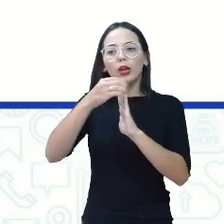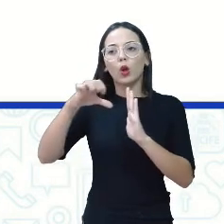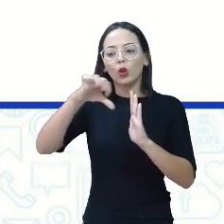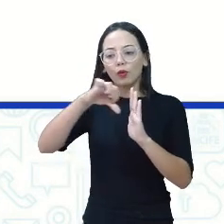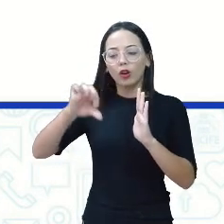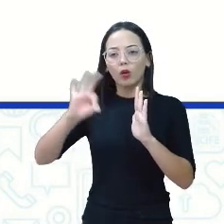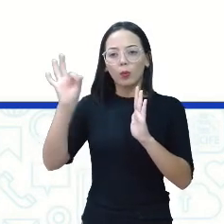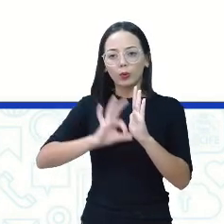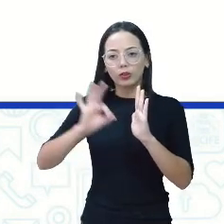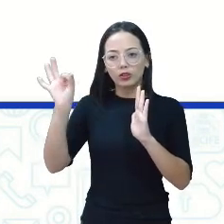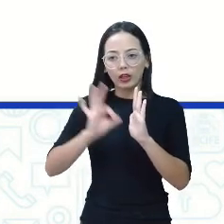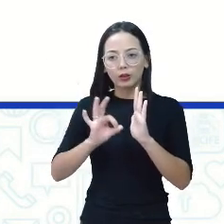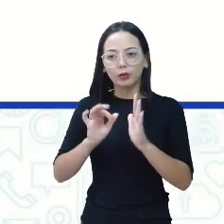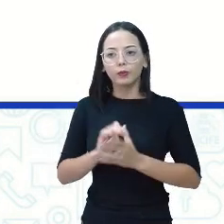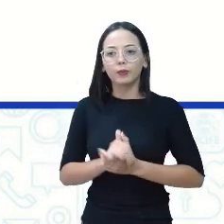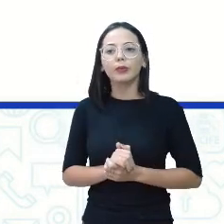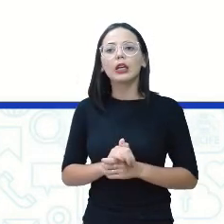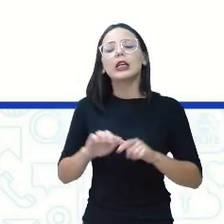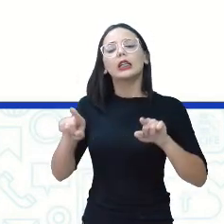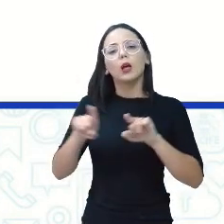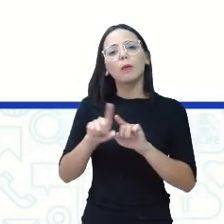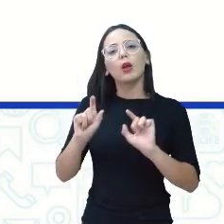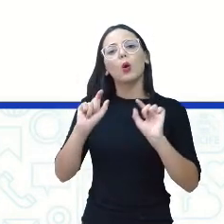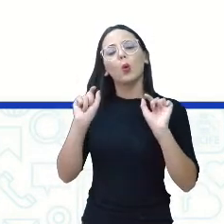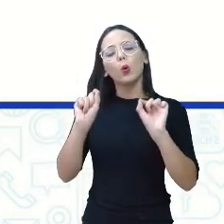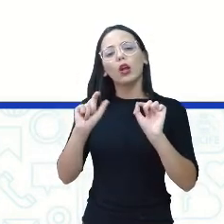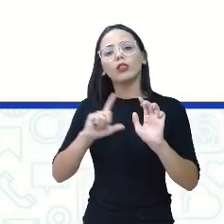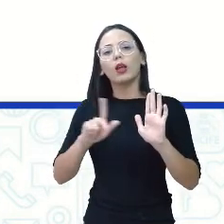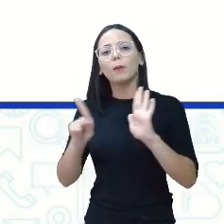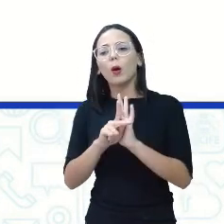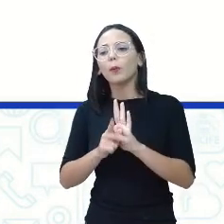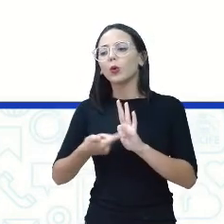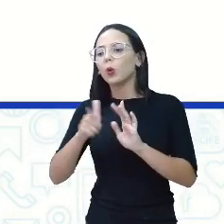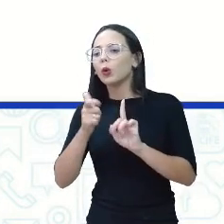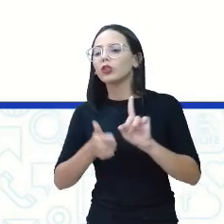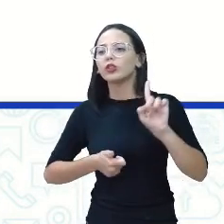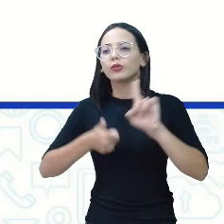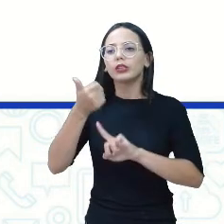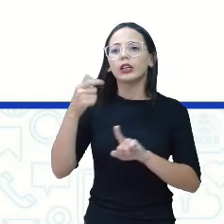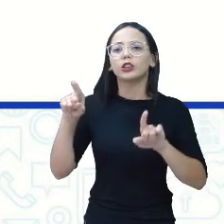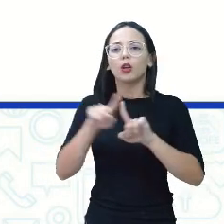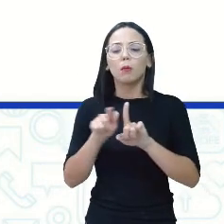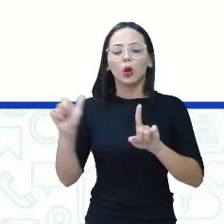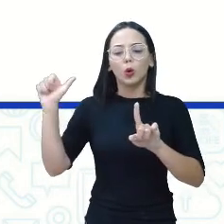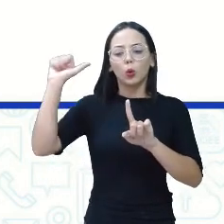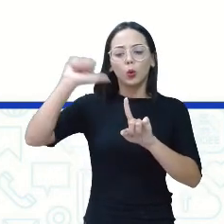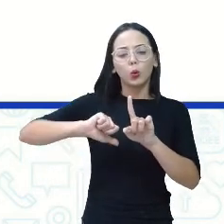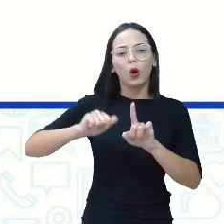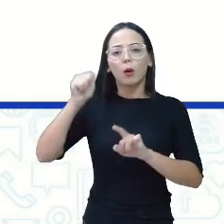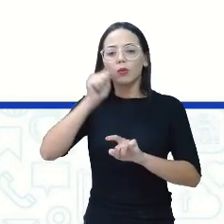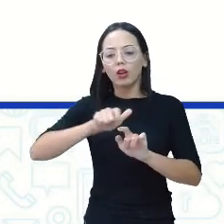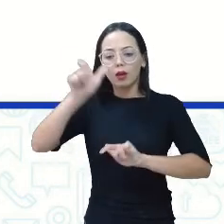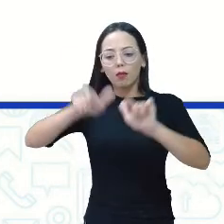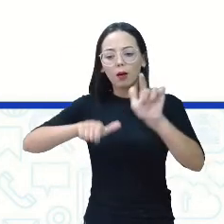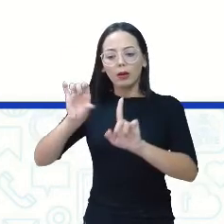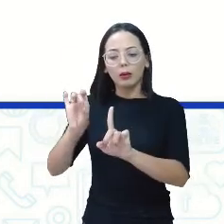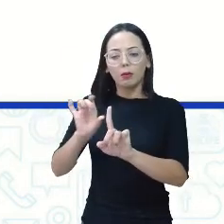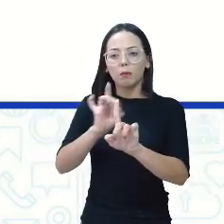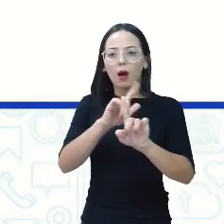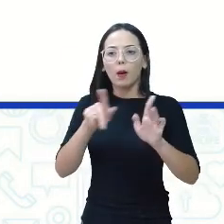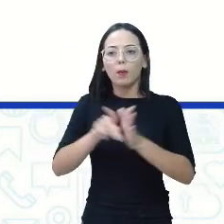a 99%, e ele pode ter outras vantagens e desvantagens para cada mulher,